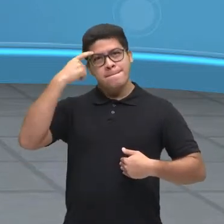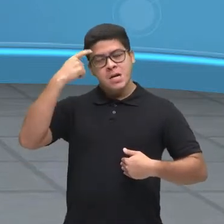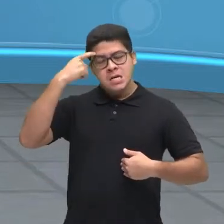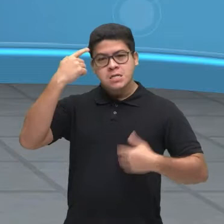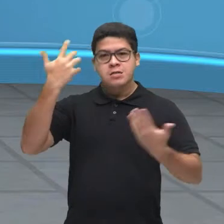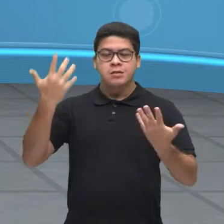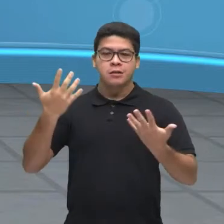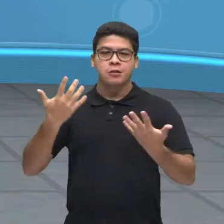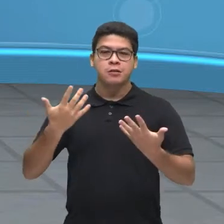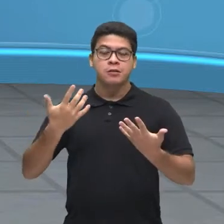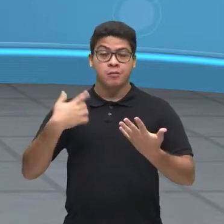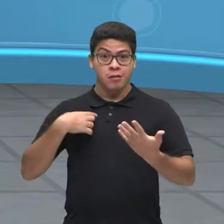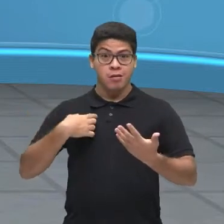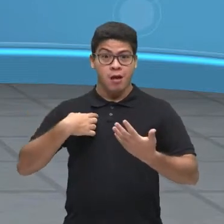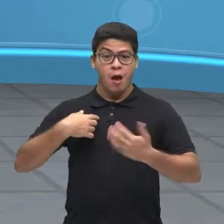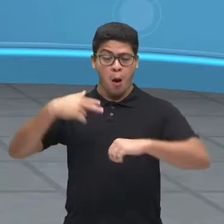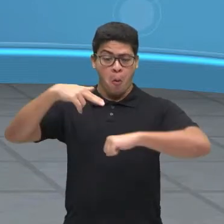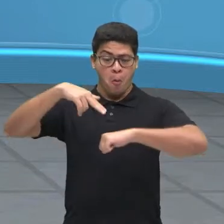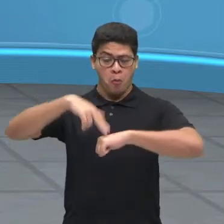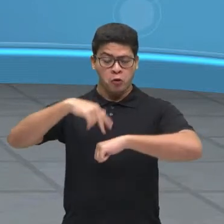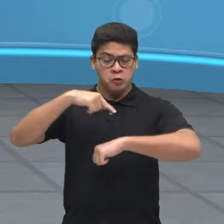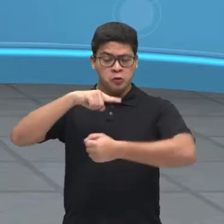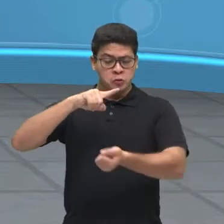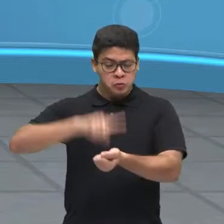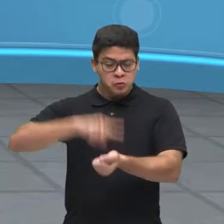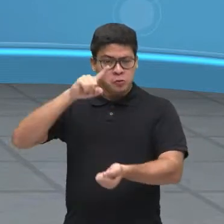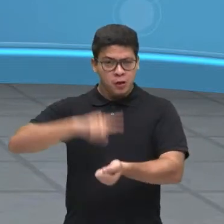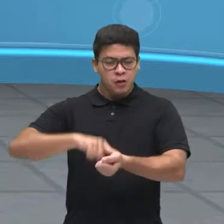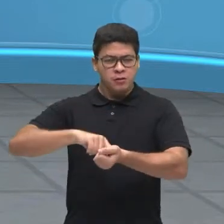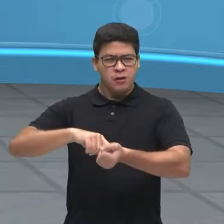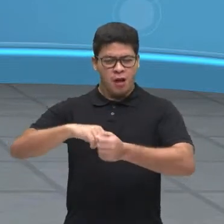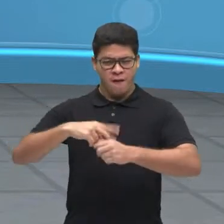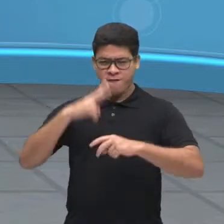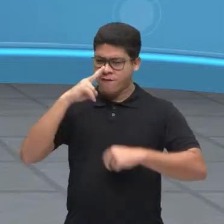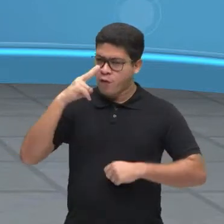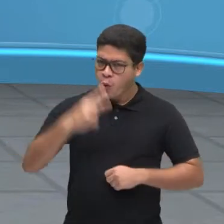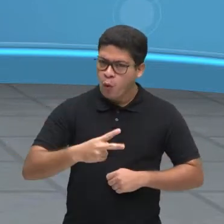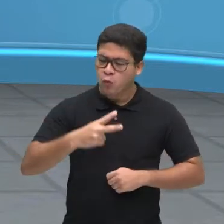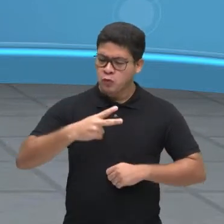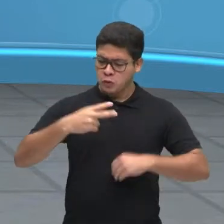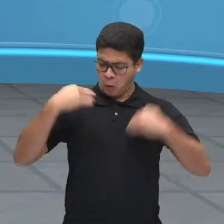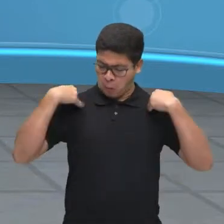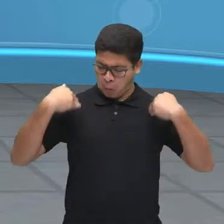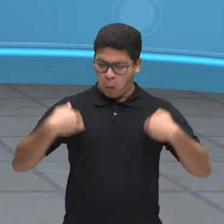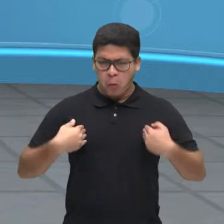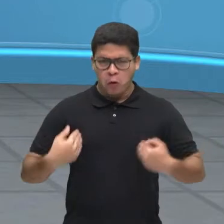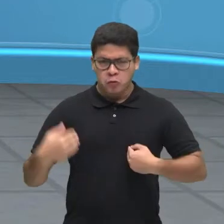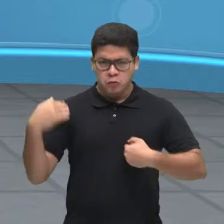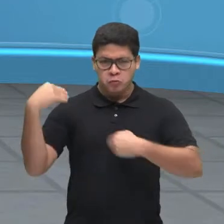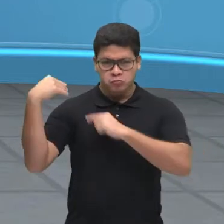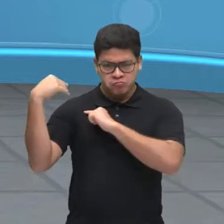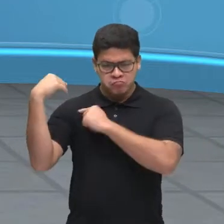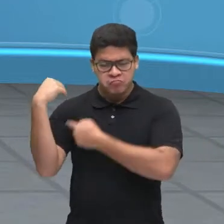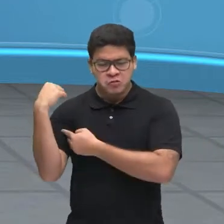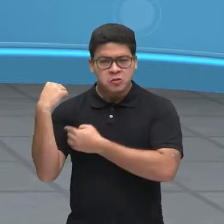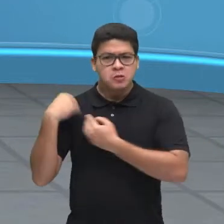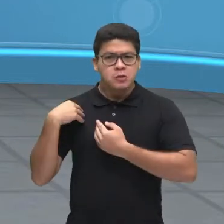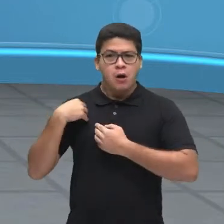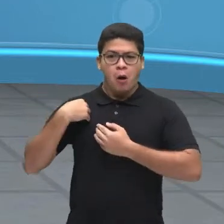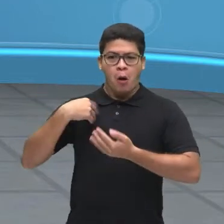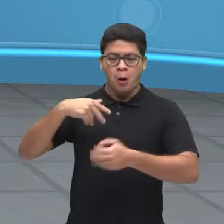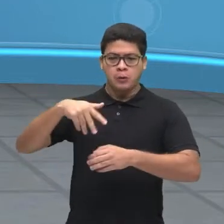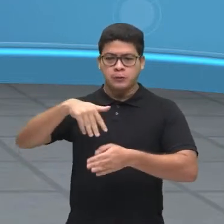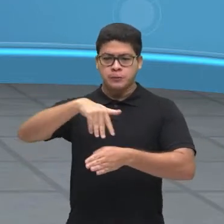Vai trabalhar ritmo, vai trabalhar resistência física de uma forma geral,